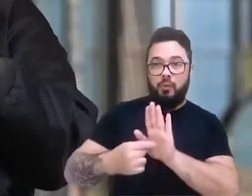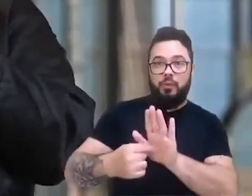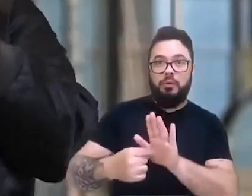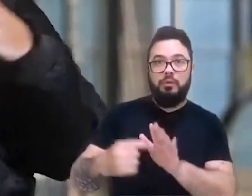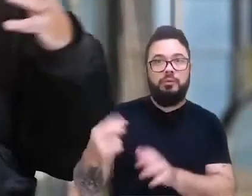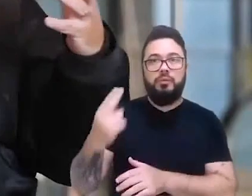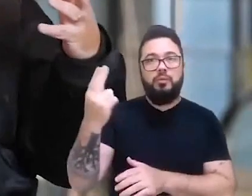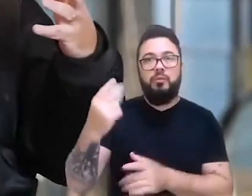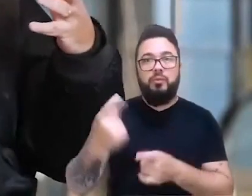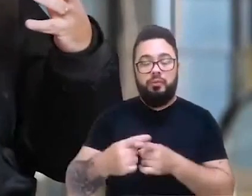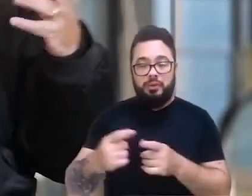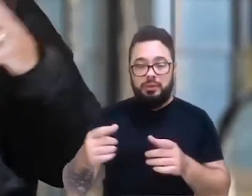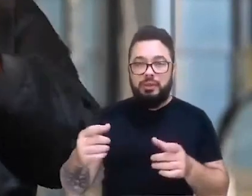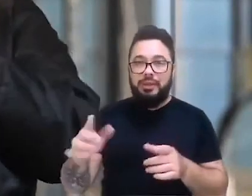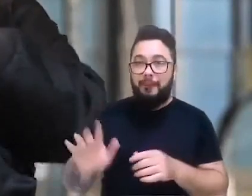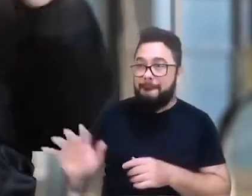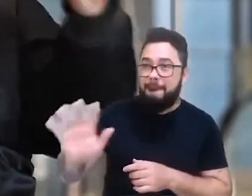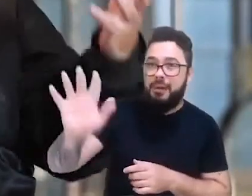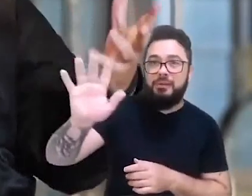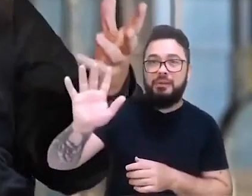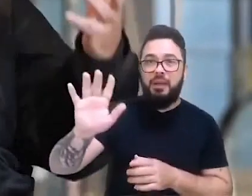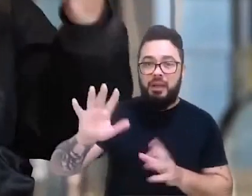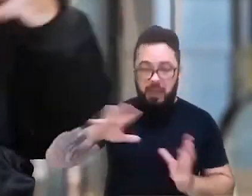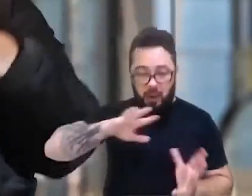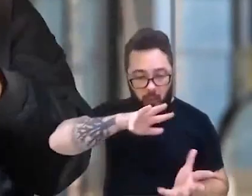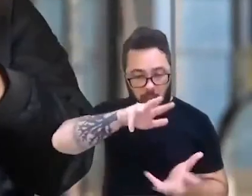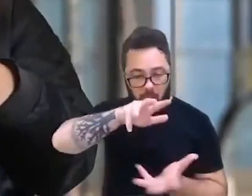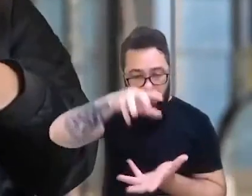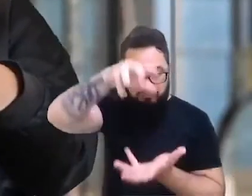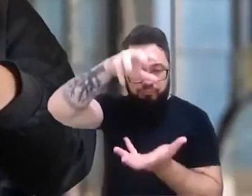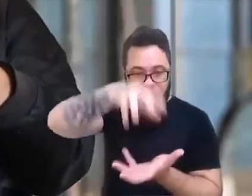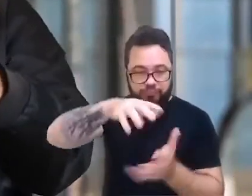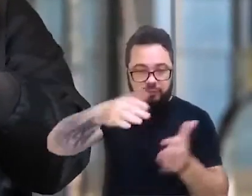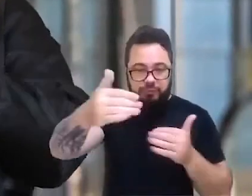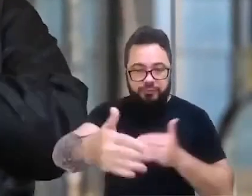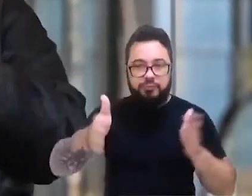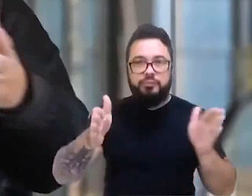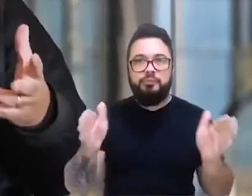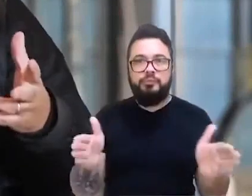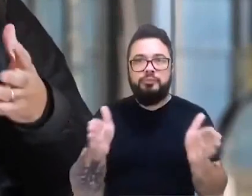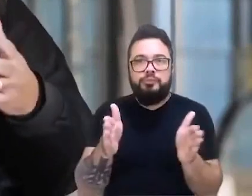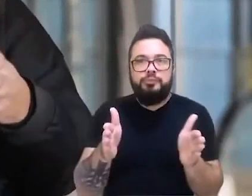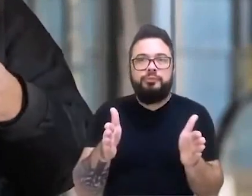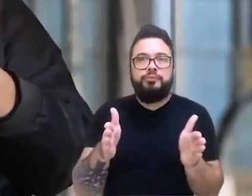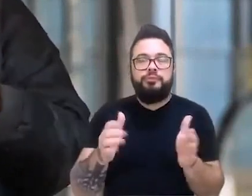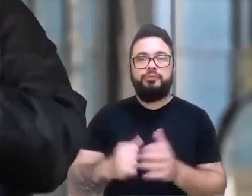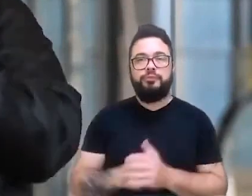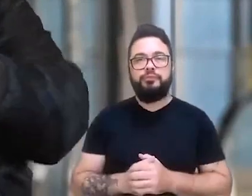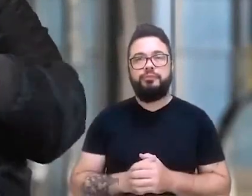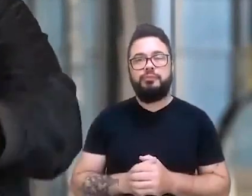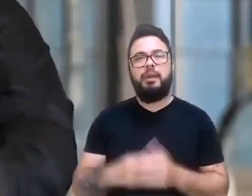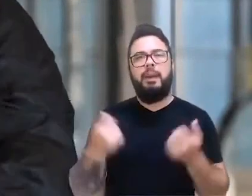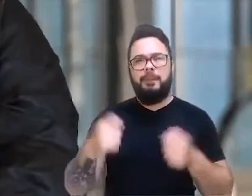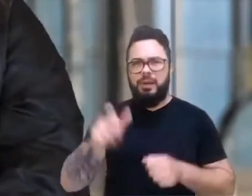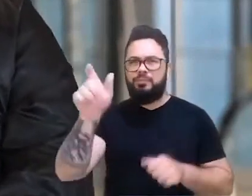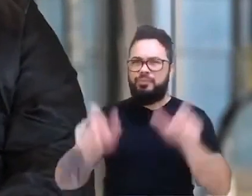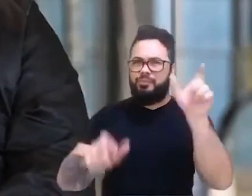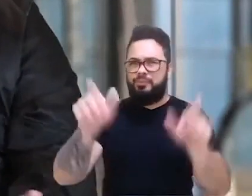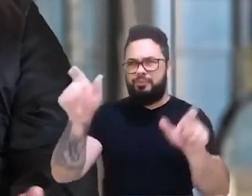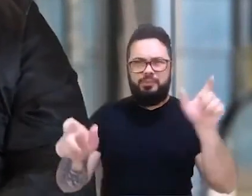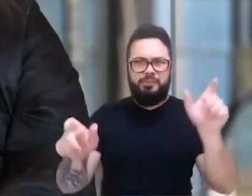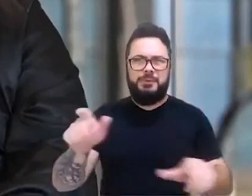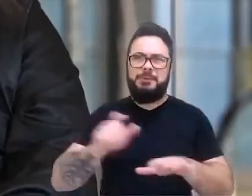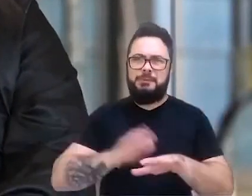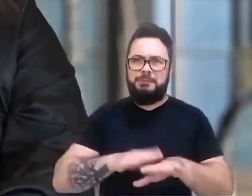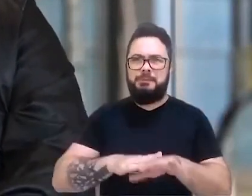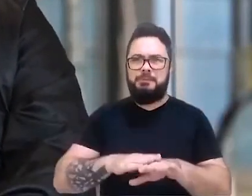retratar. Ela é um monobloco, ela é um multi-universo dentro do monobloco, sabe? Então é muita coisa. Então você tem que criar vários personagens